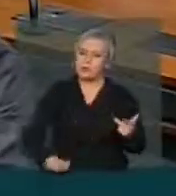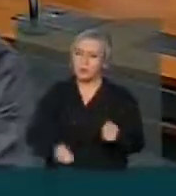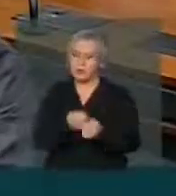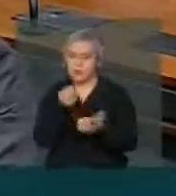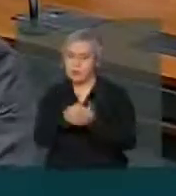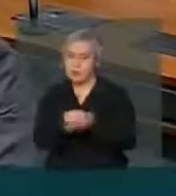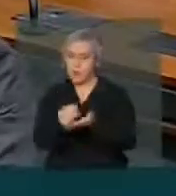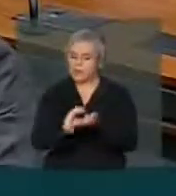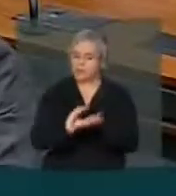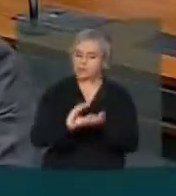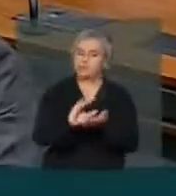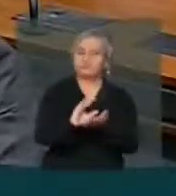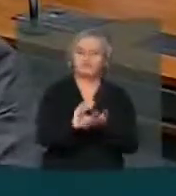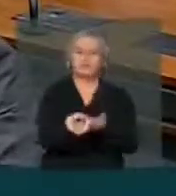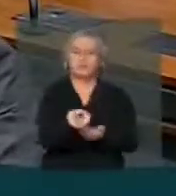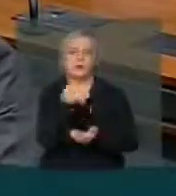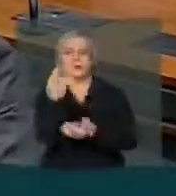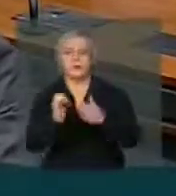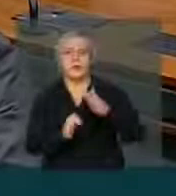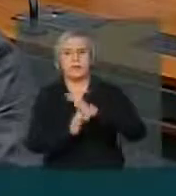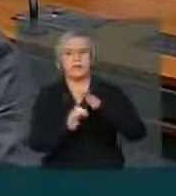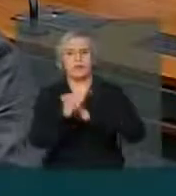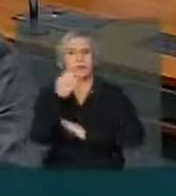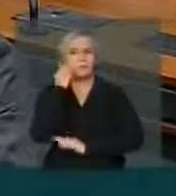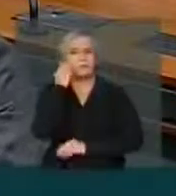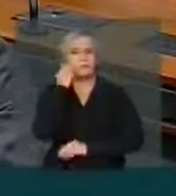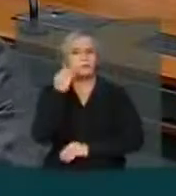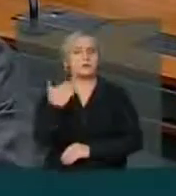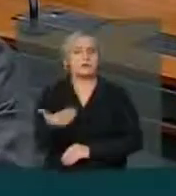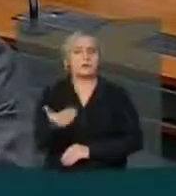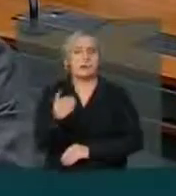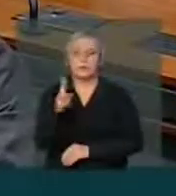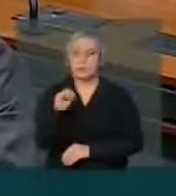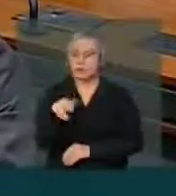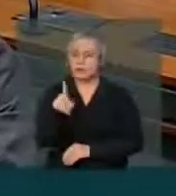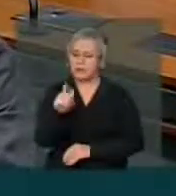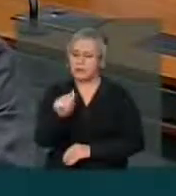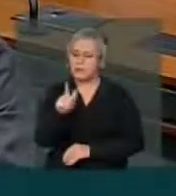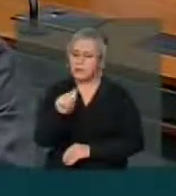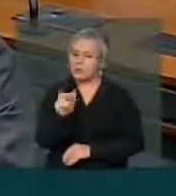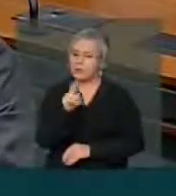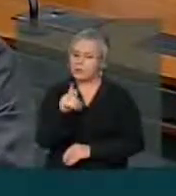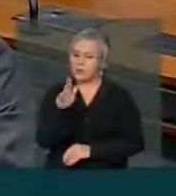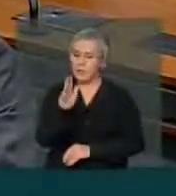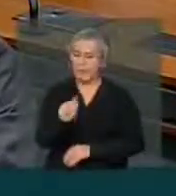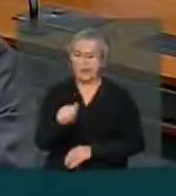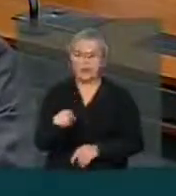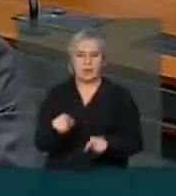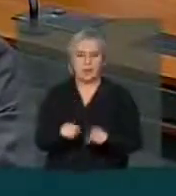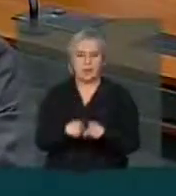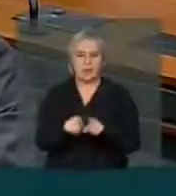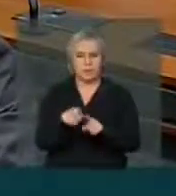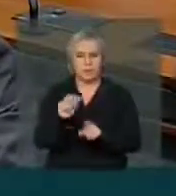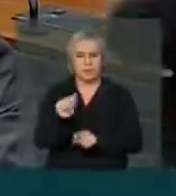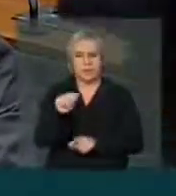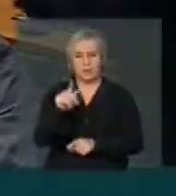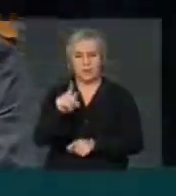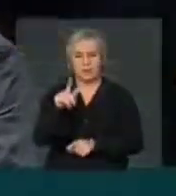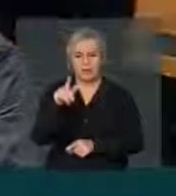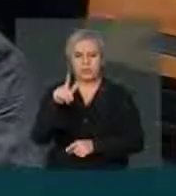investimentos das operadoras em banda larga, no que se refere ao PGMU, a renovação do sistema de